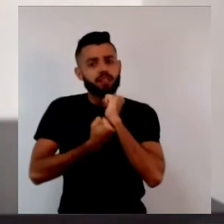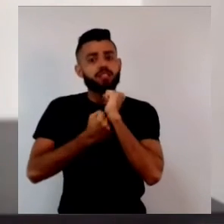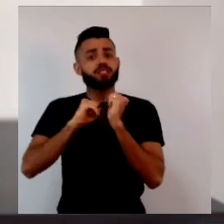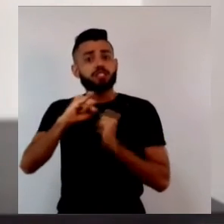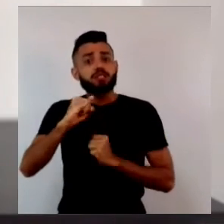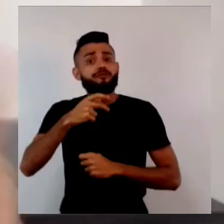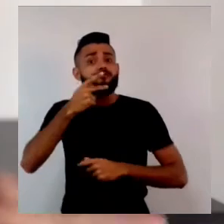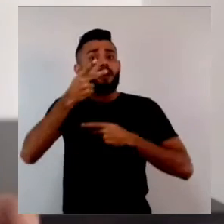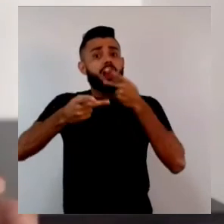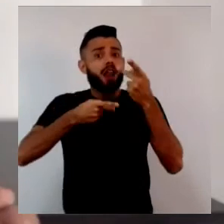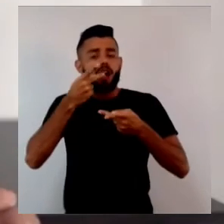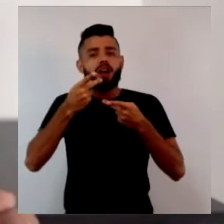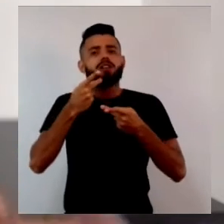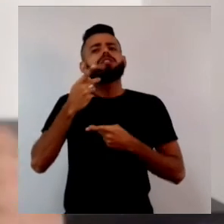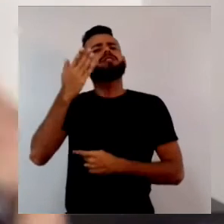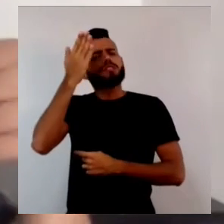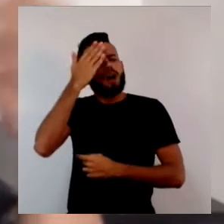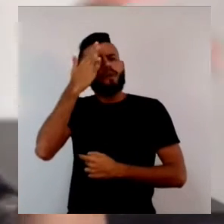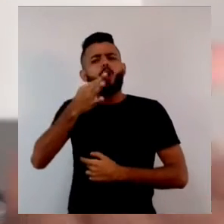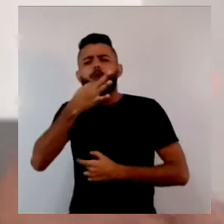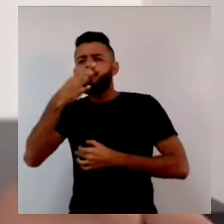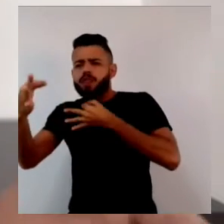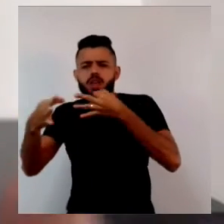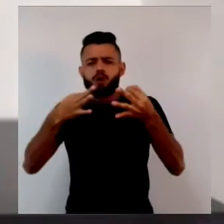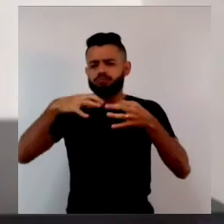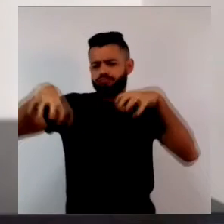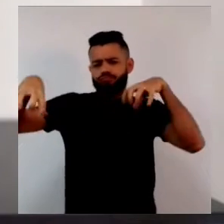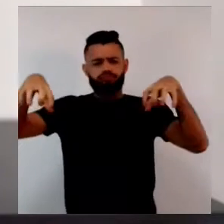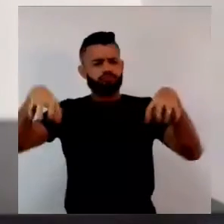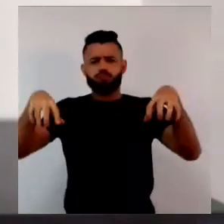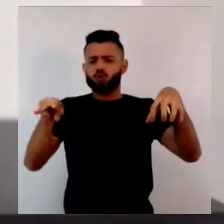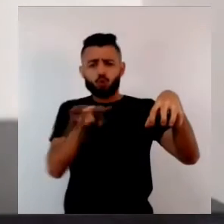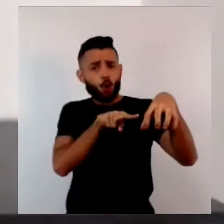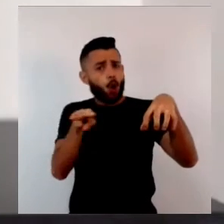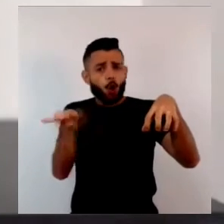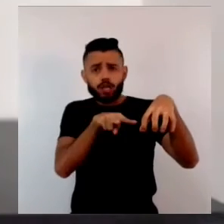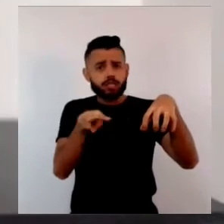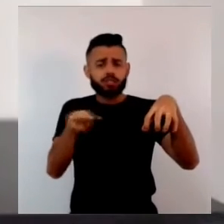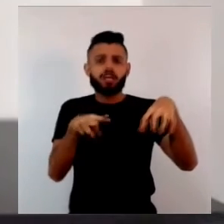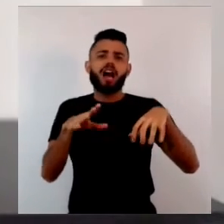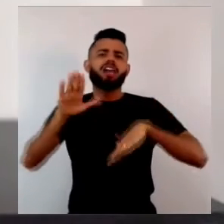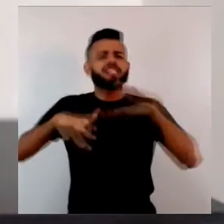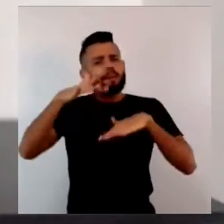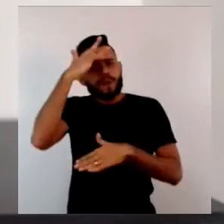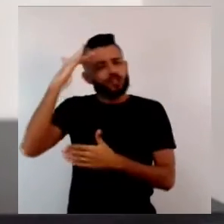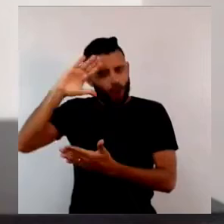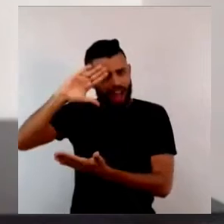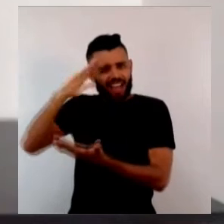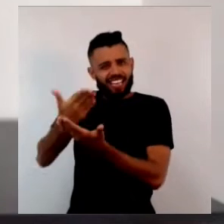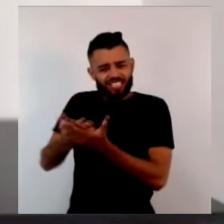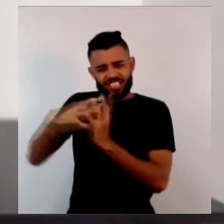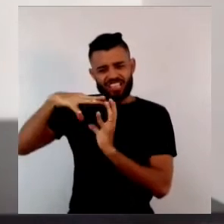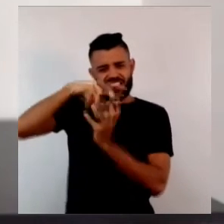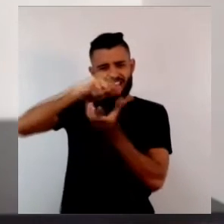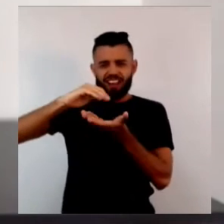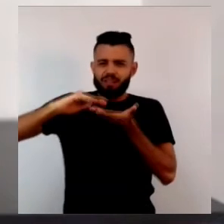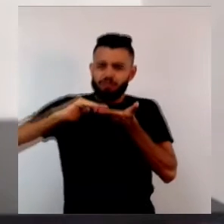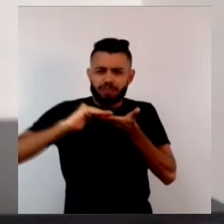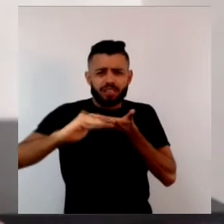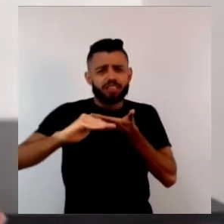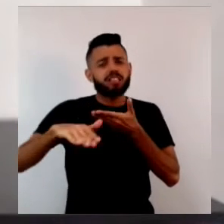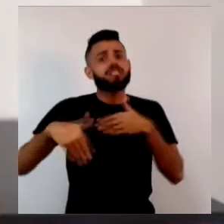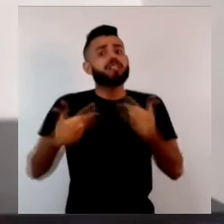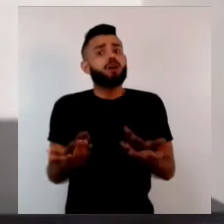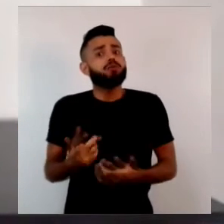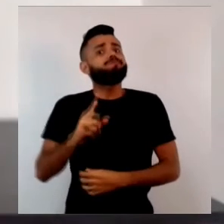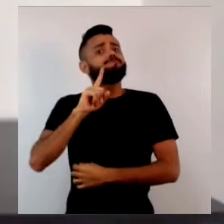os lados, mesmo lados que são ilegítimos, mesmo lados terraplanistas, né? Então é uma grande arapuca